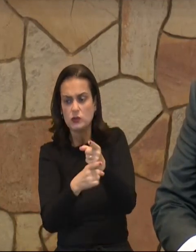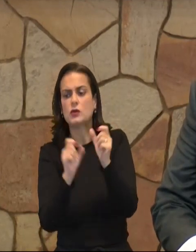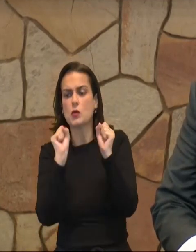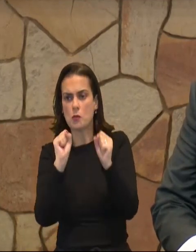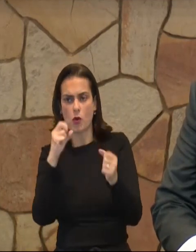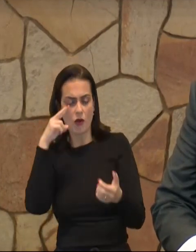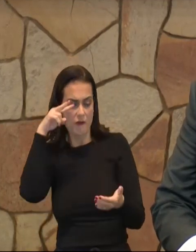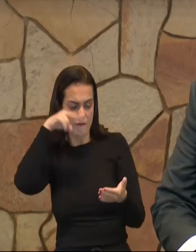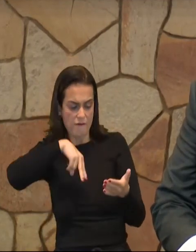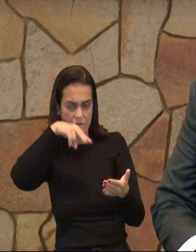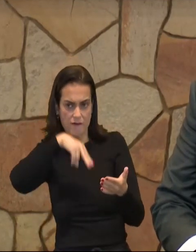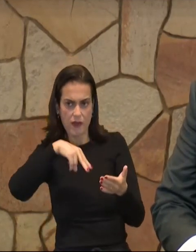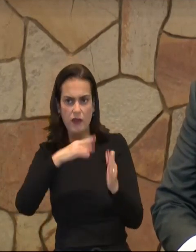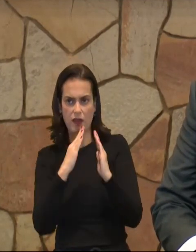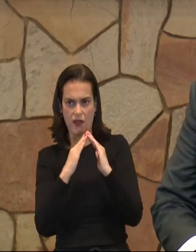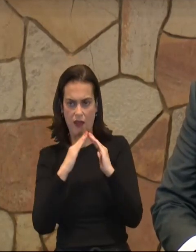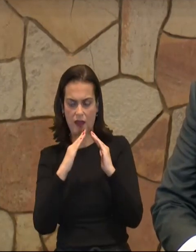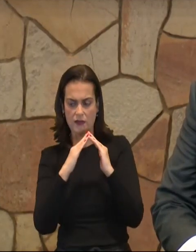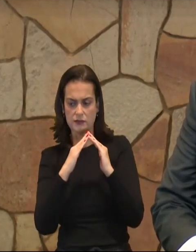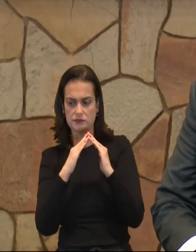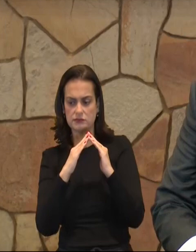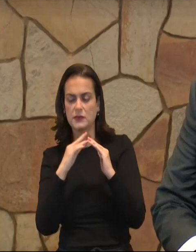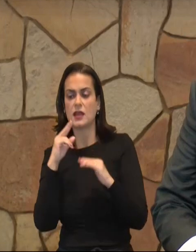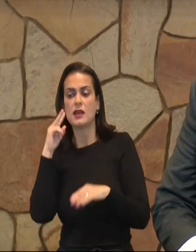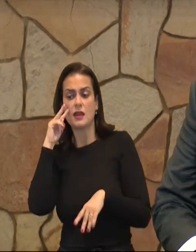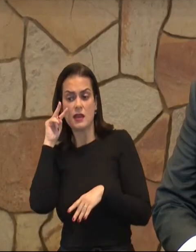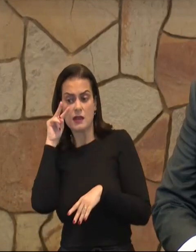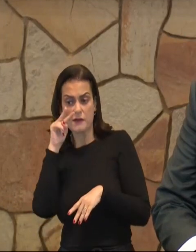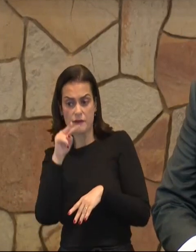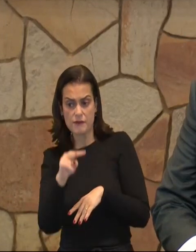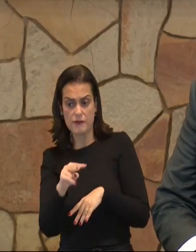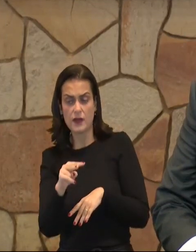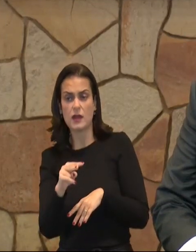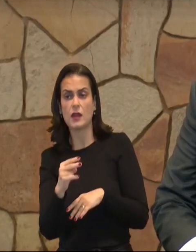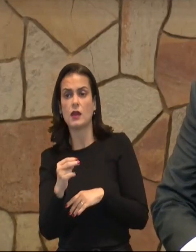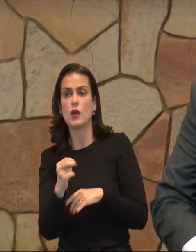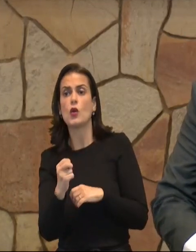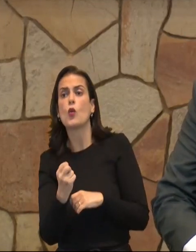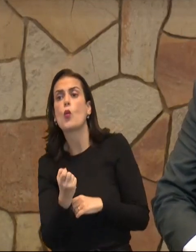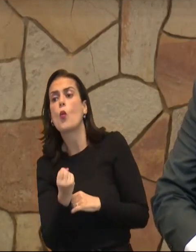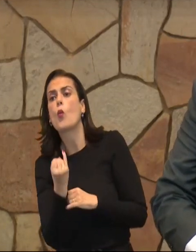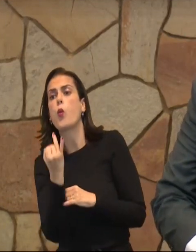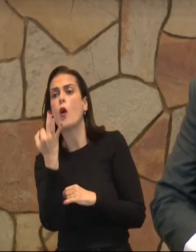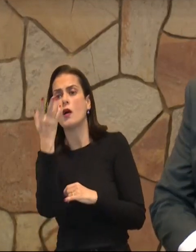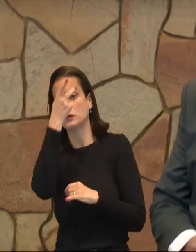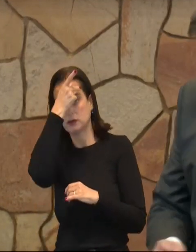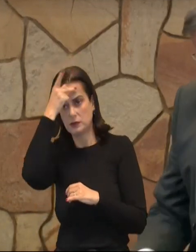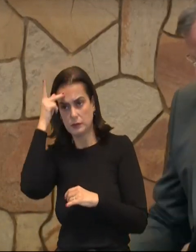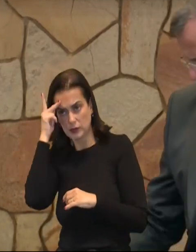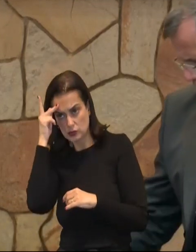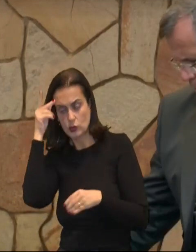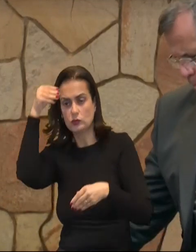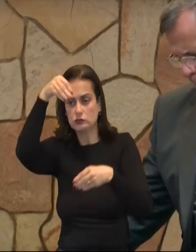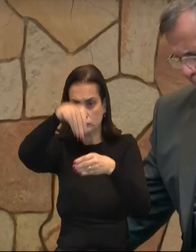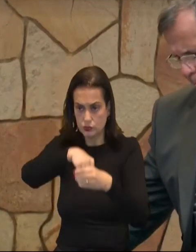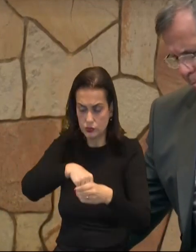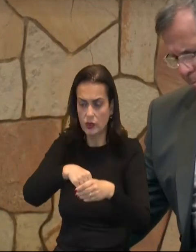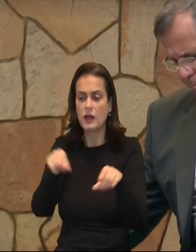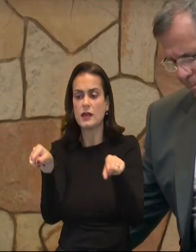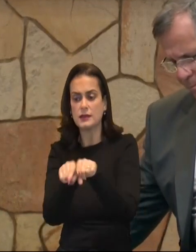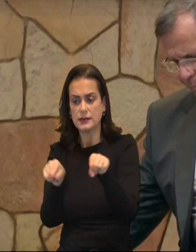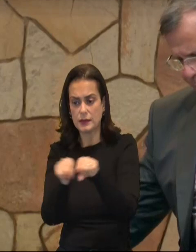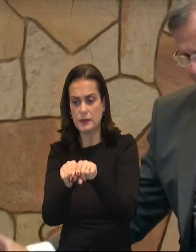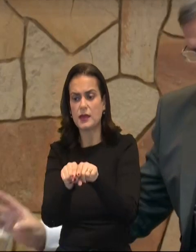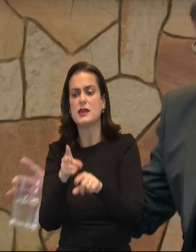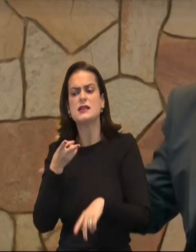olhar em casa e ver aqui a representação gráfica das entradas, do número de contribuintes. E nós temos também